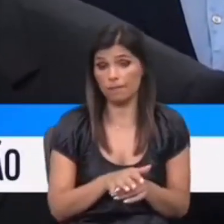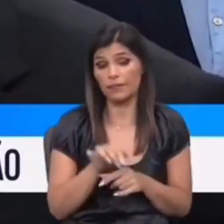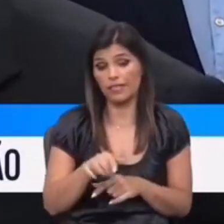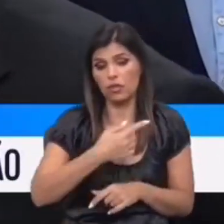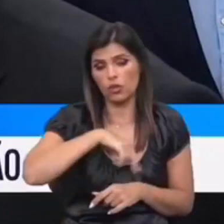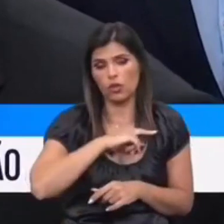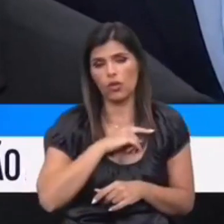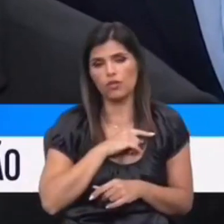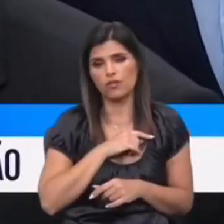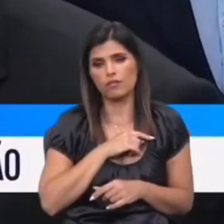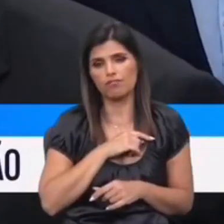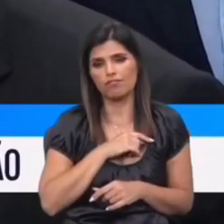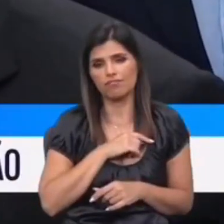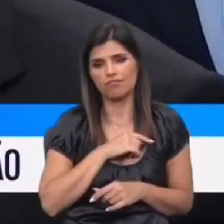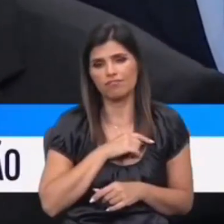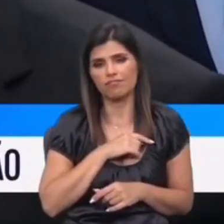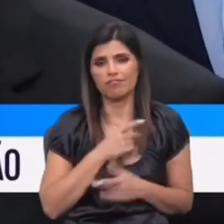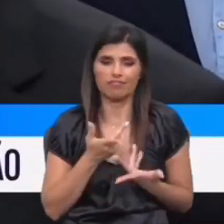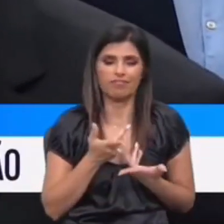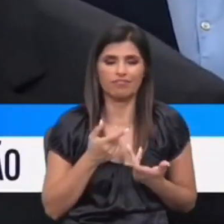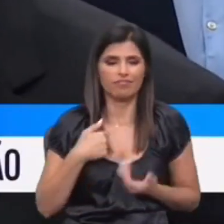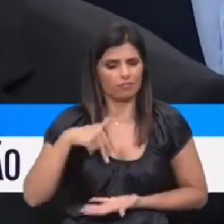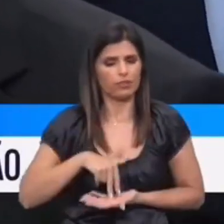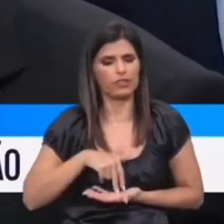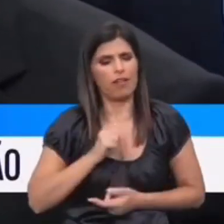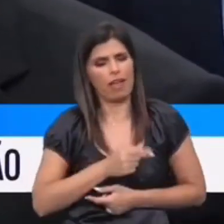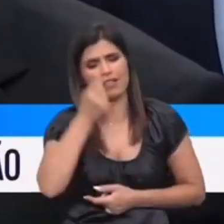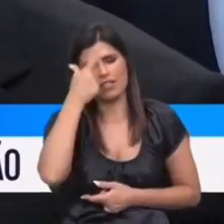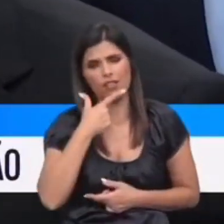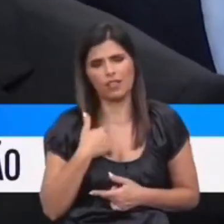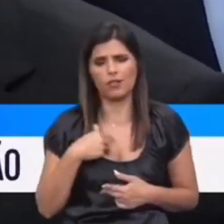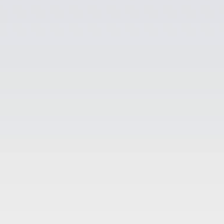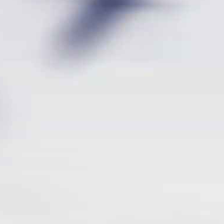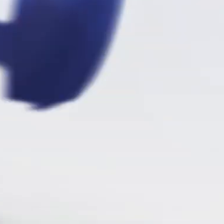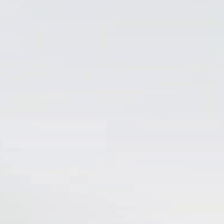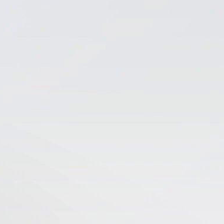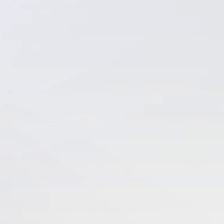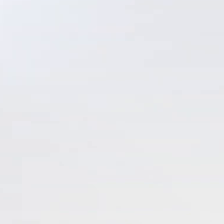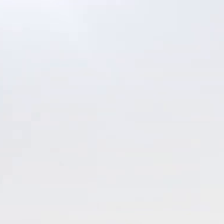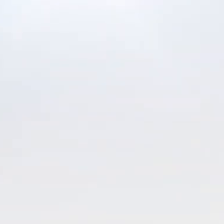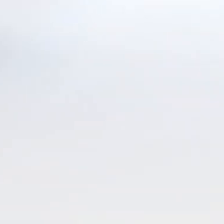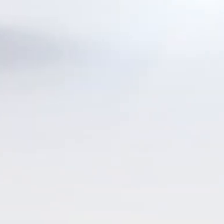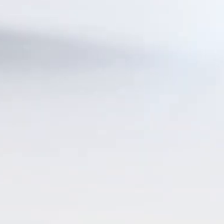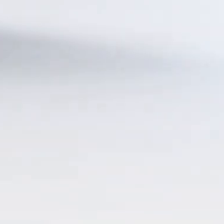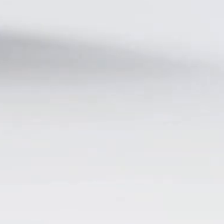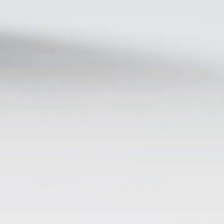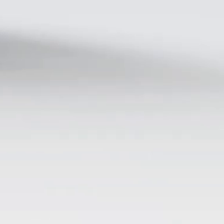nosso ajuste de contas com a história e espero que seja um ajuste de contas muito positivo